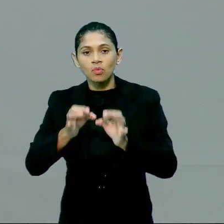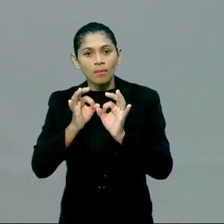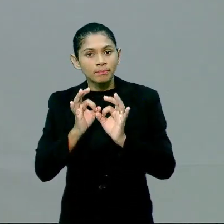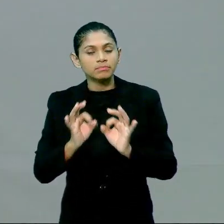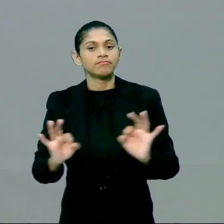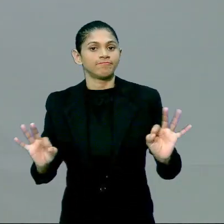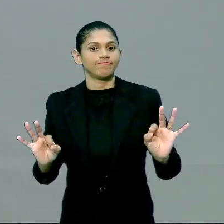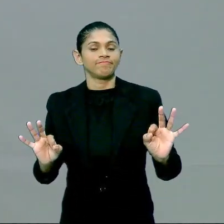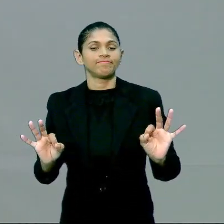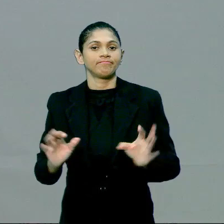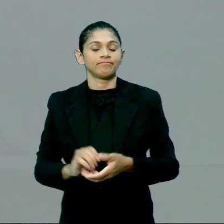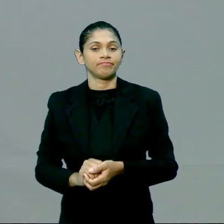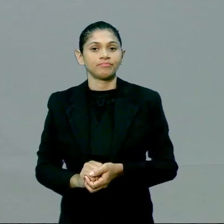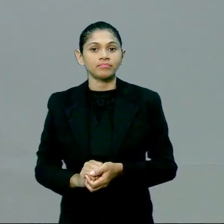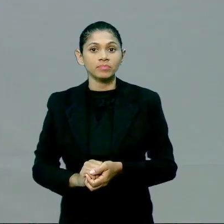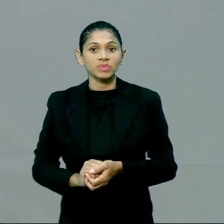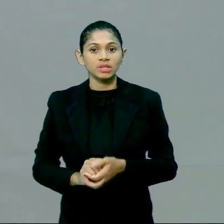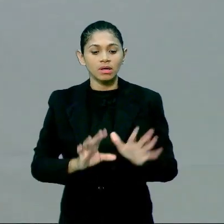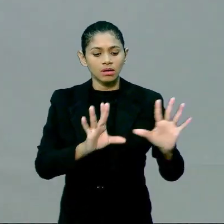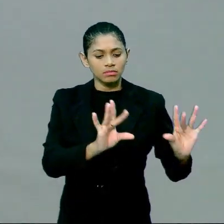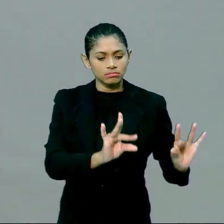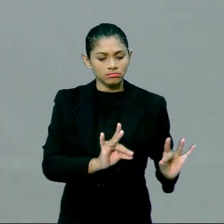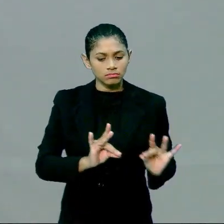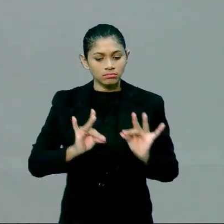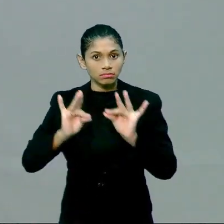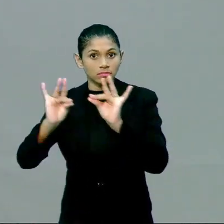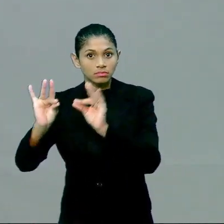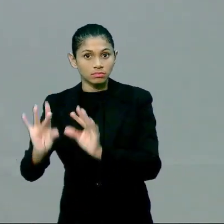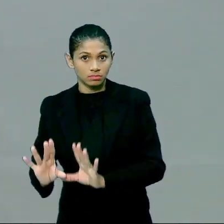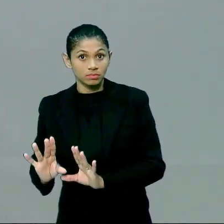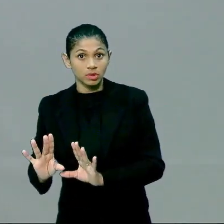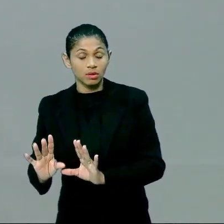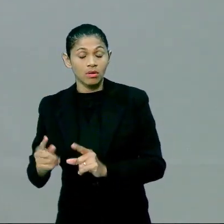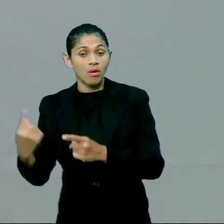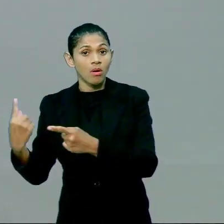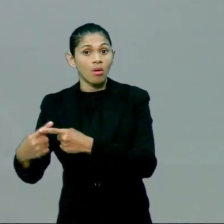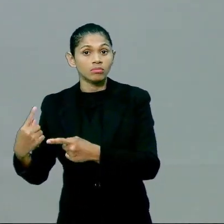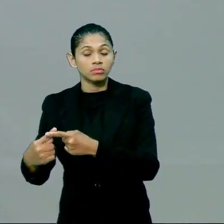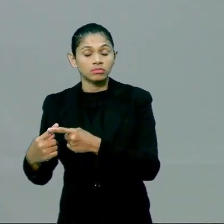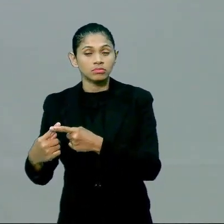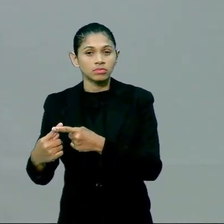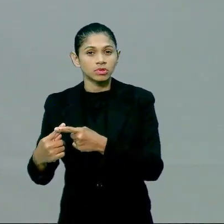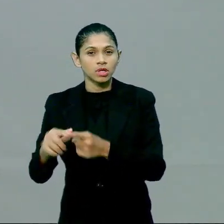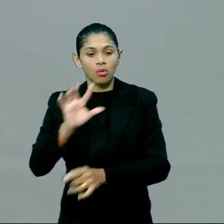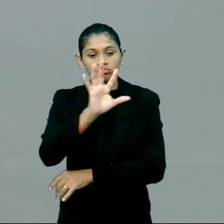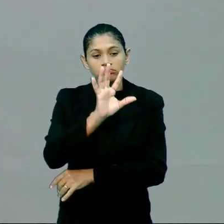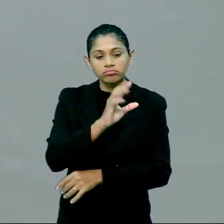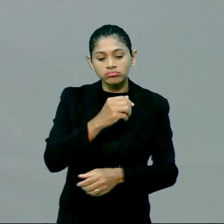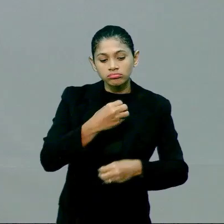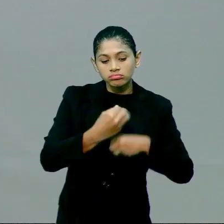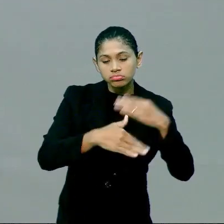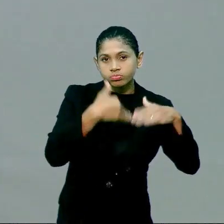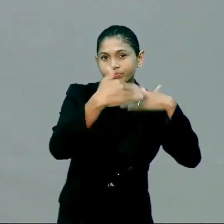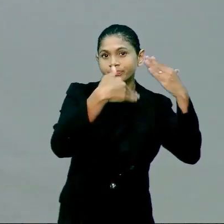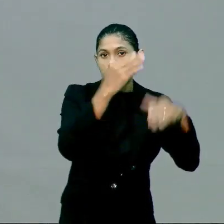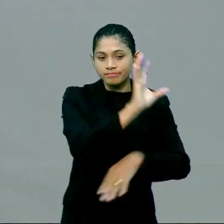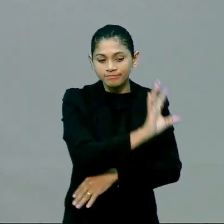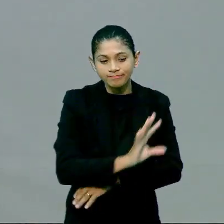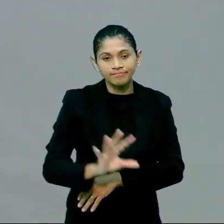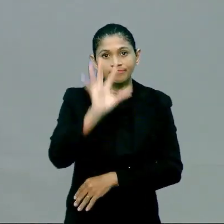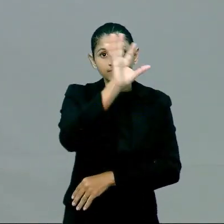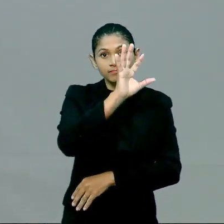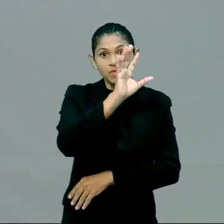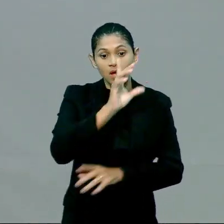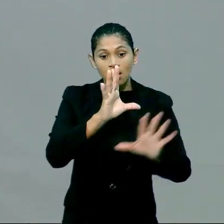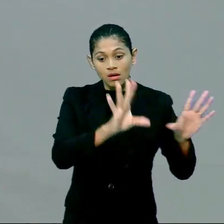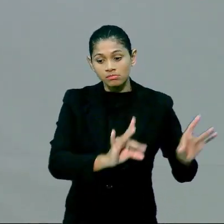E a transição por quê? Porque eu saio de uma produção literária mais nacionalista para uma produção literária de